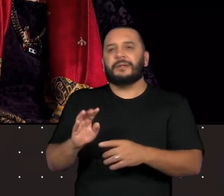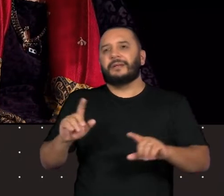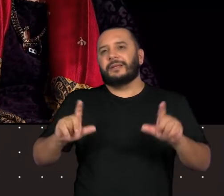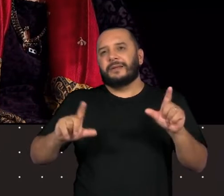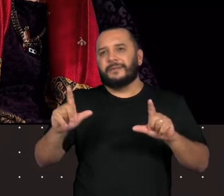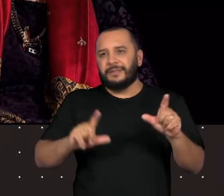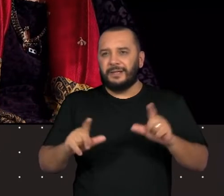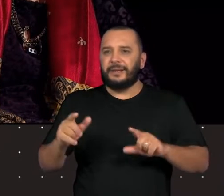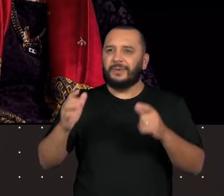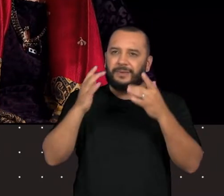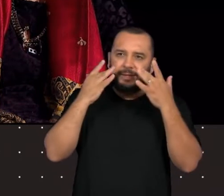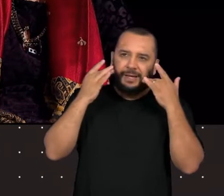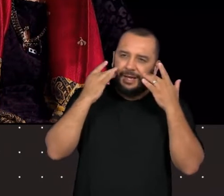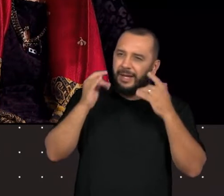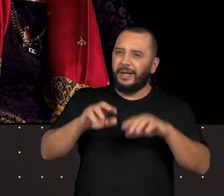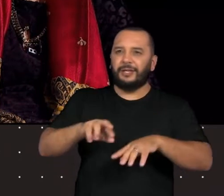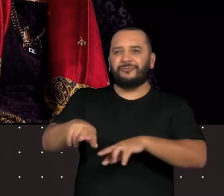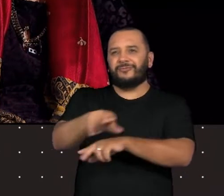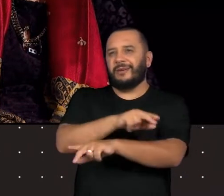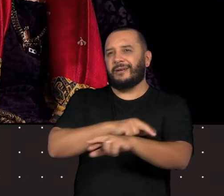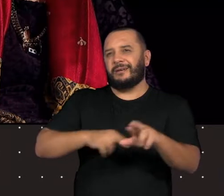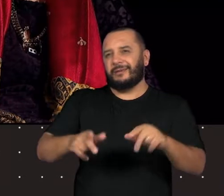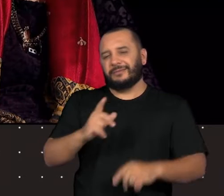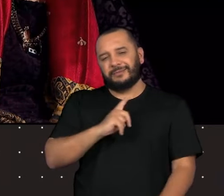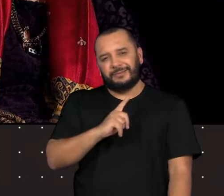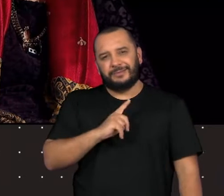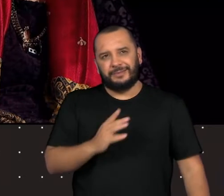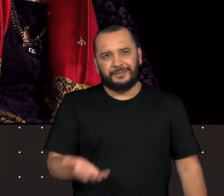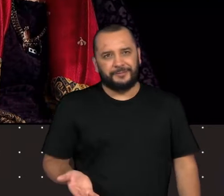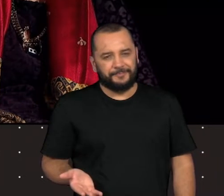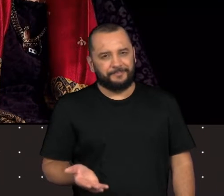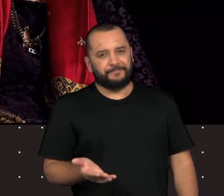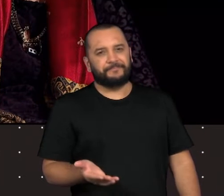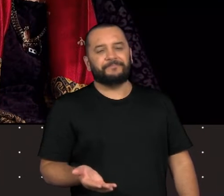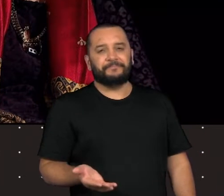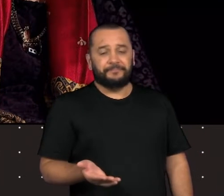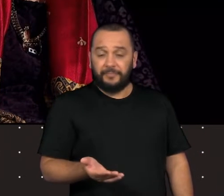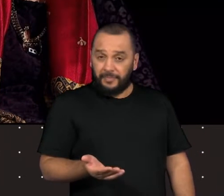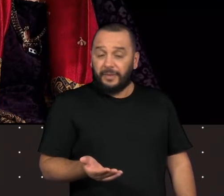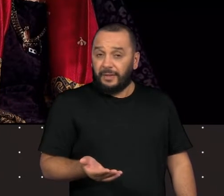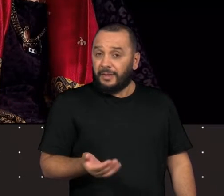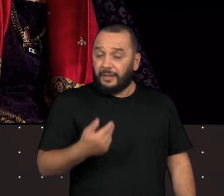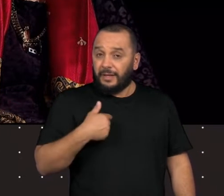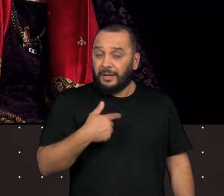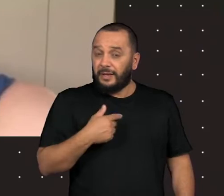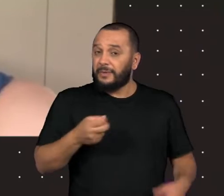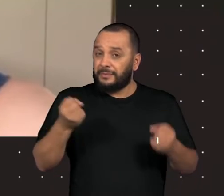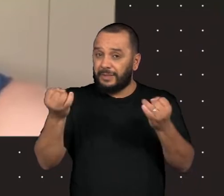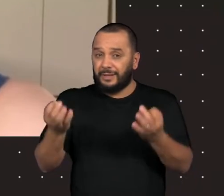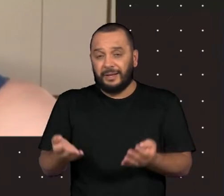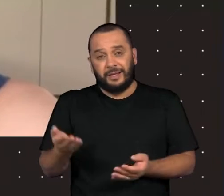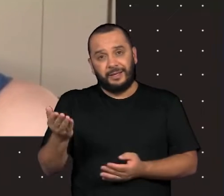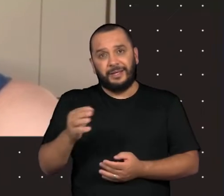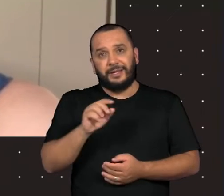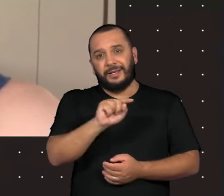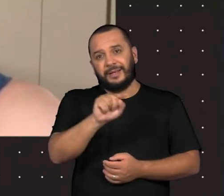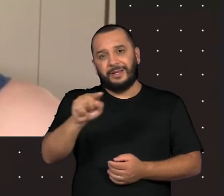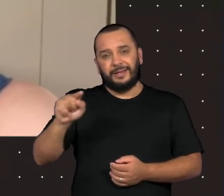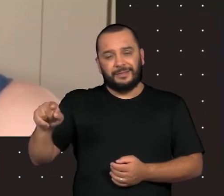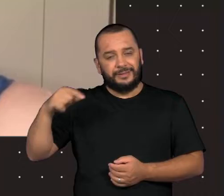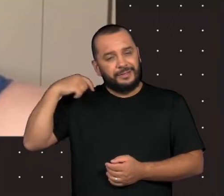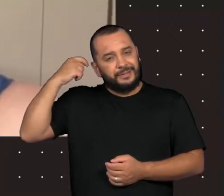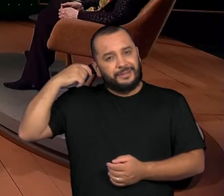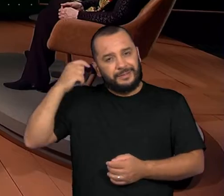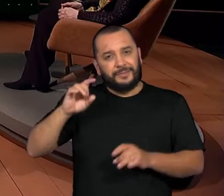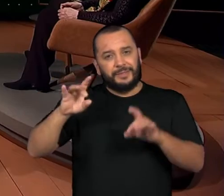plenitude. Então, nunca é pouco dizer o quão especiais são essas atrizes. Um beijo